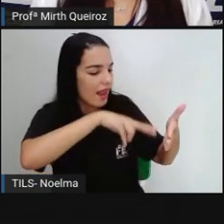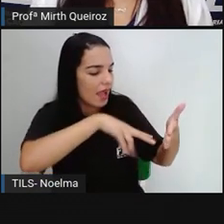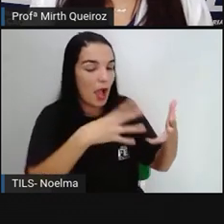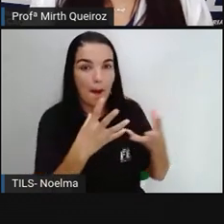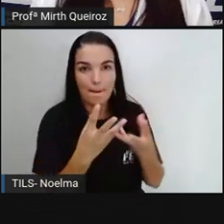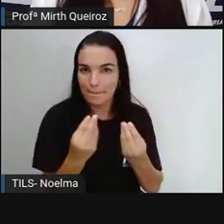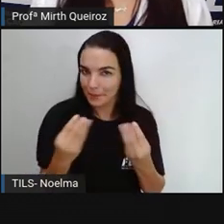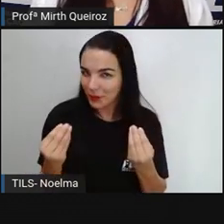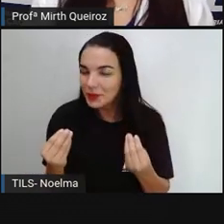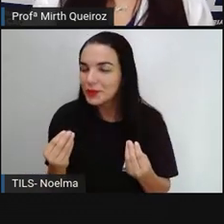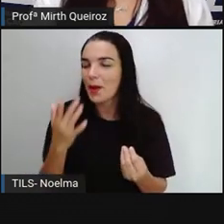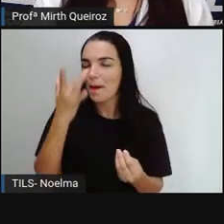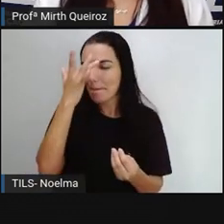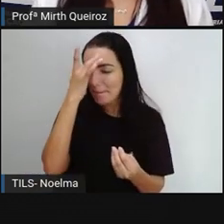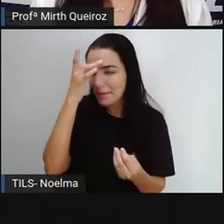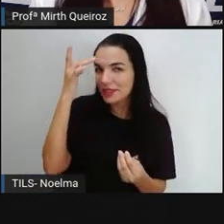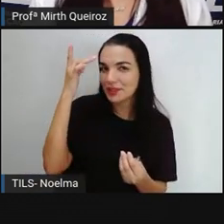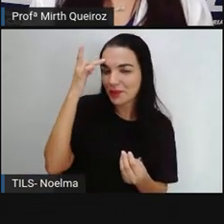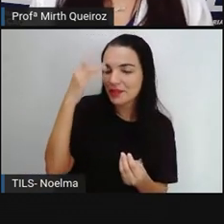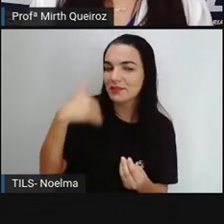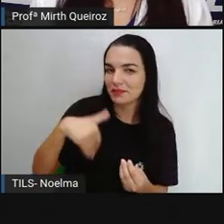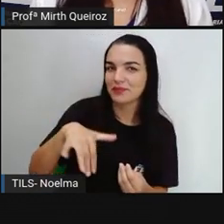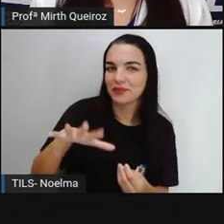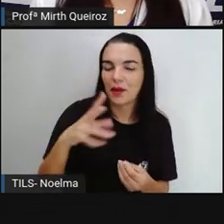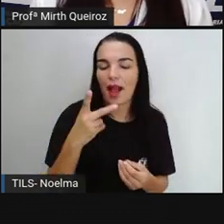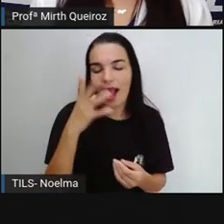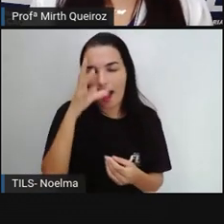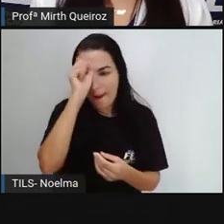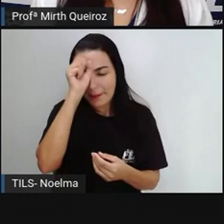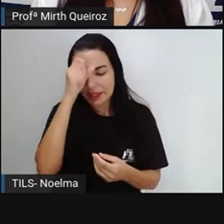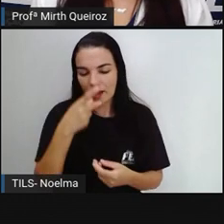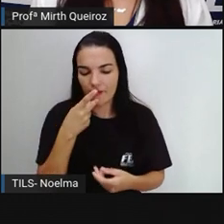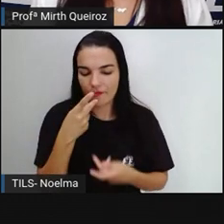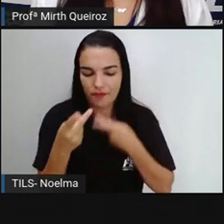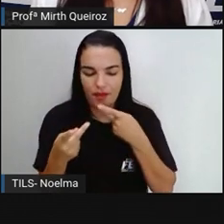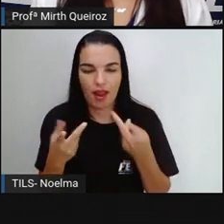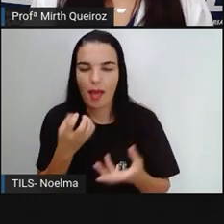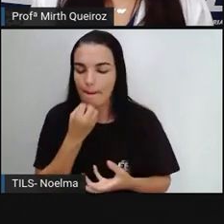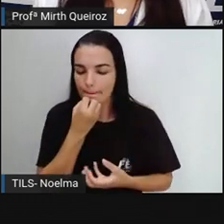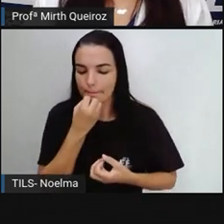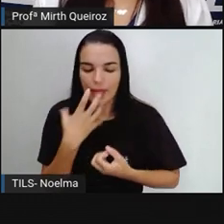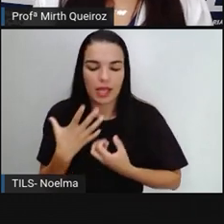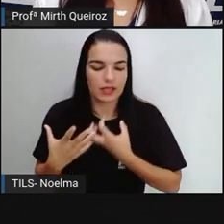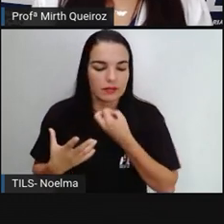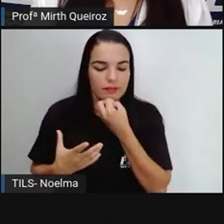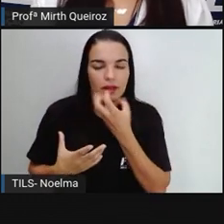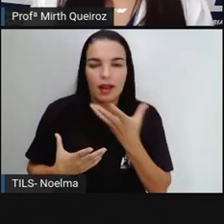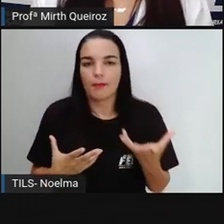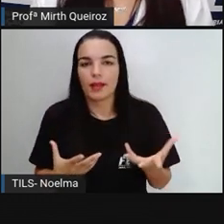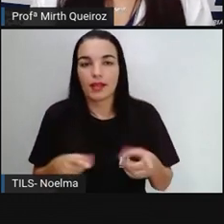são pessoas que vão aprender a falar melhor, não somente a ler melhor, mas a